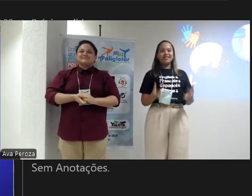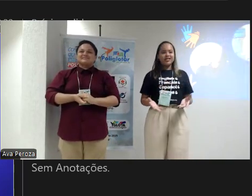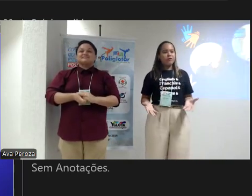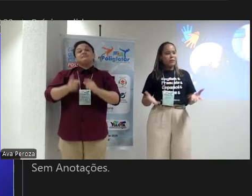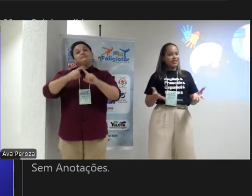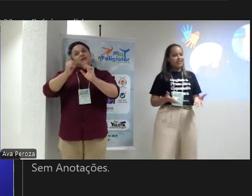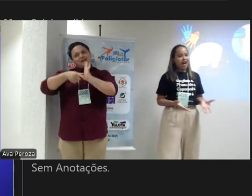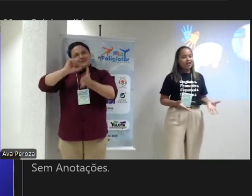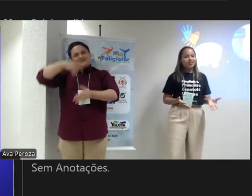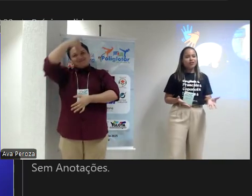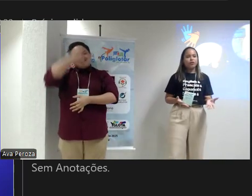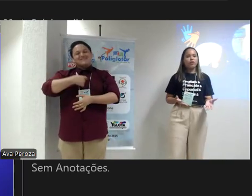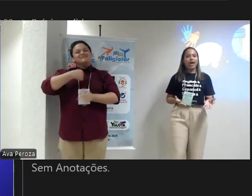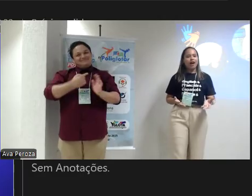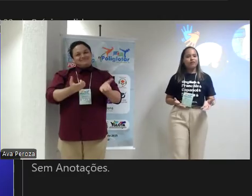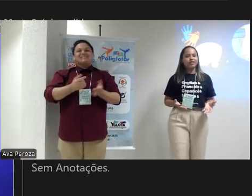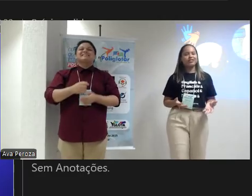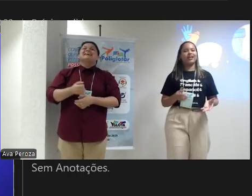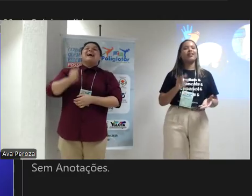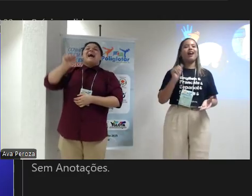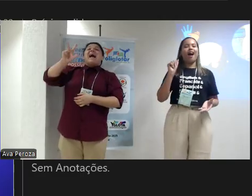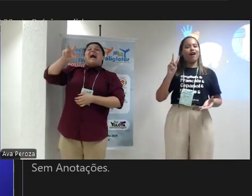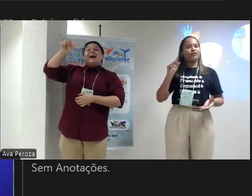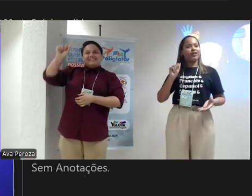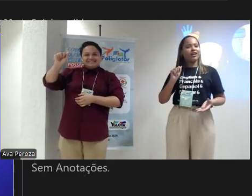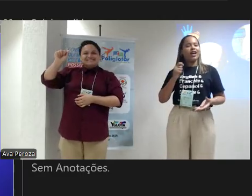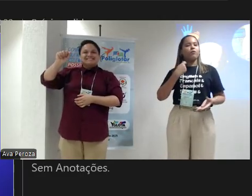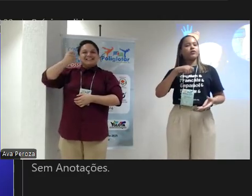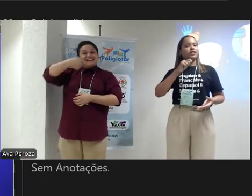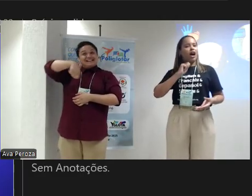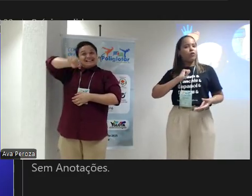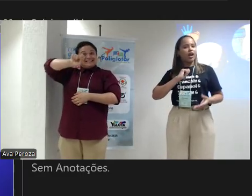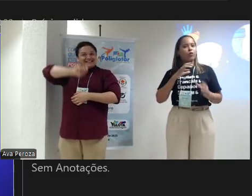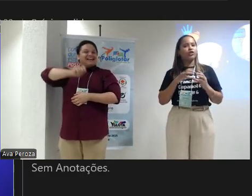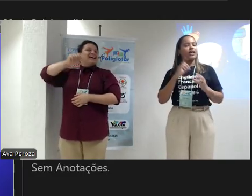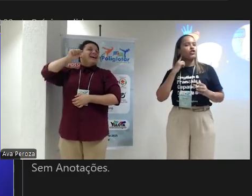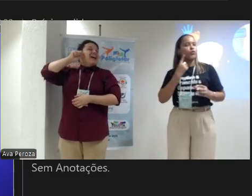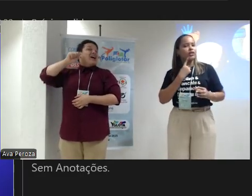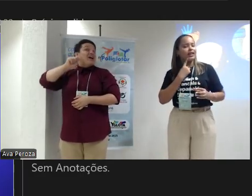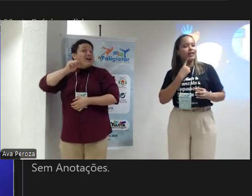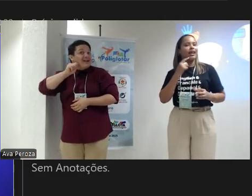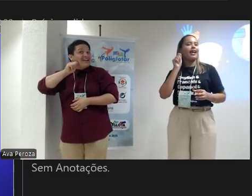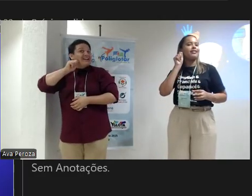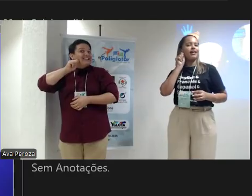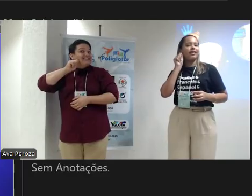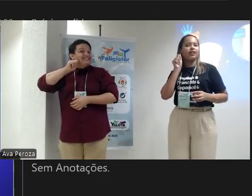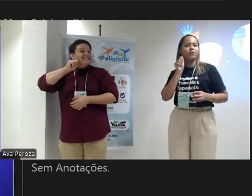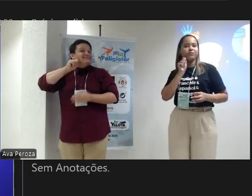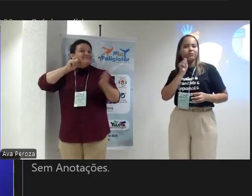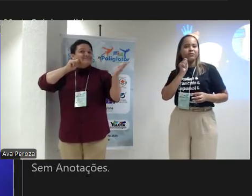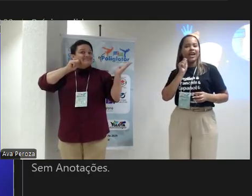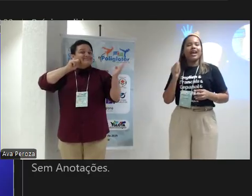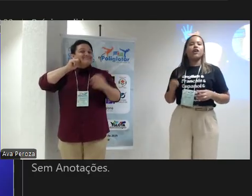Mas antes, vou me apresentar. Meu nome é Ava, né? Ava. Meu sinal na comunidade surda é esse